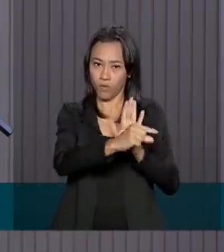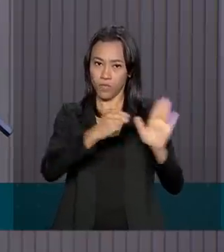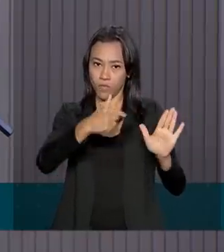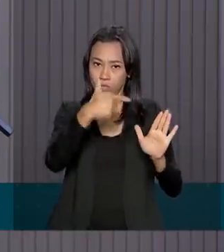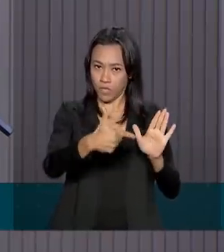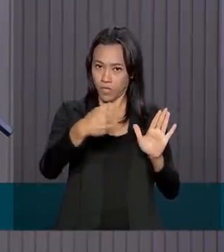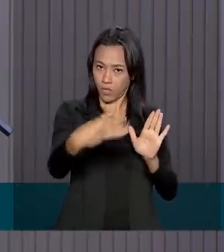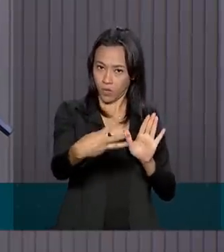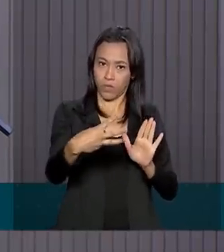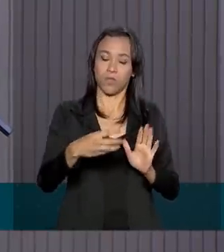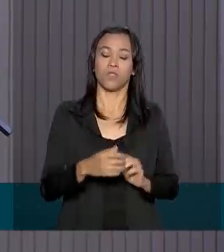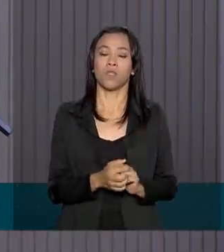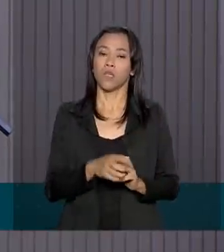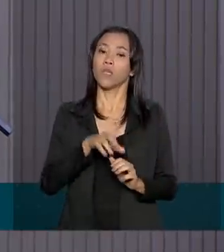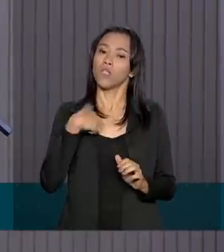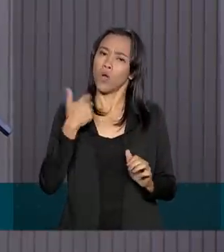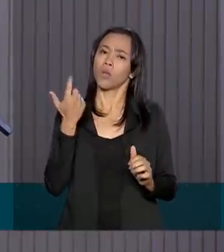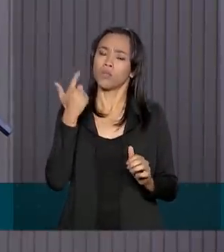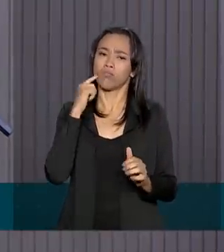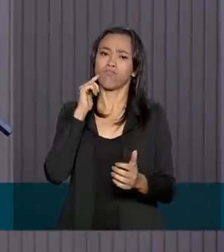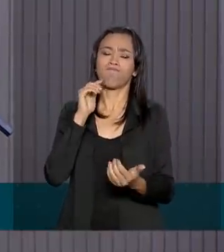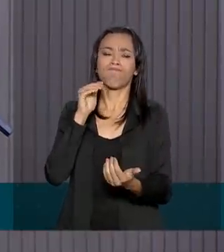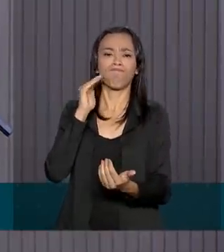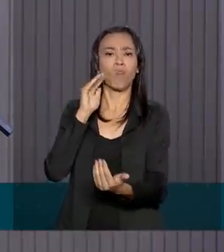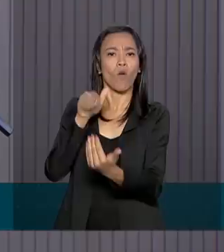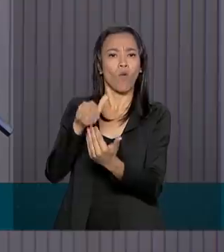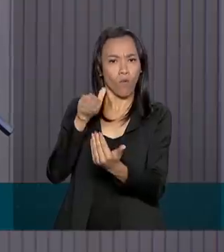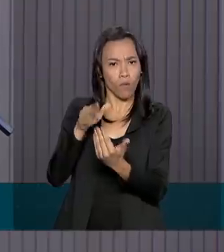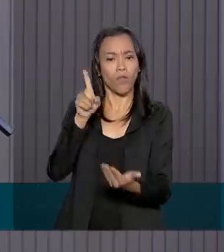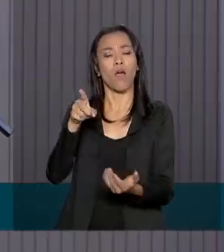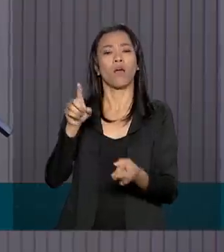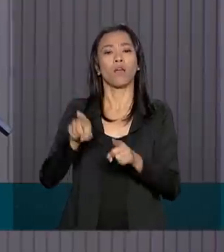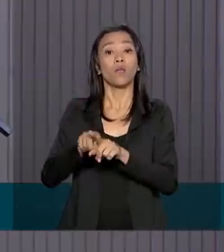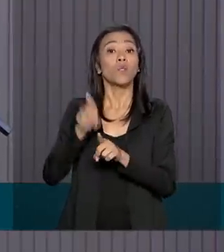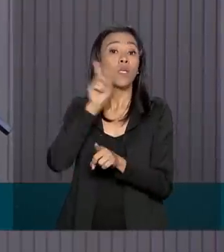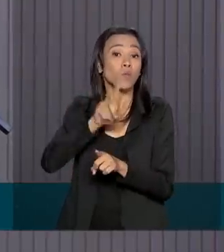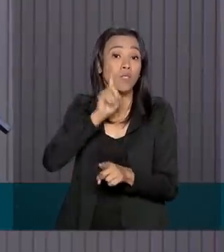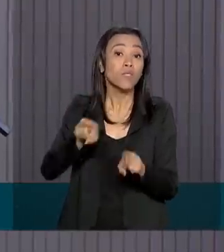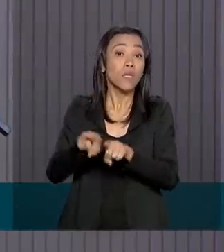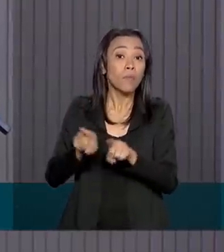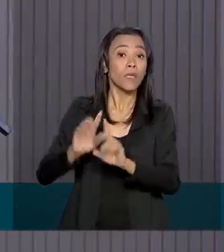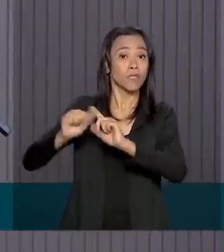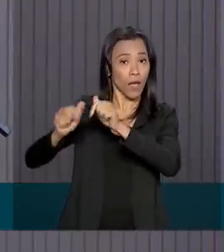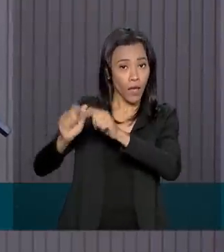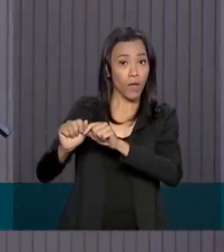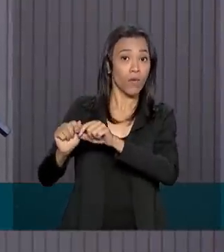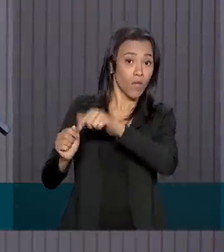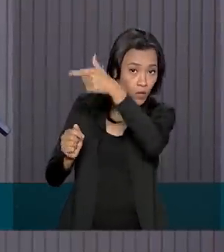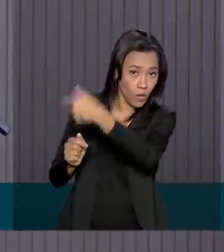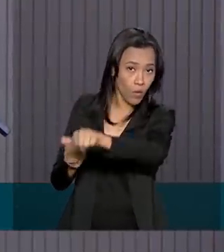por coincidência, passamos a votar junto com os Estados Unidos e com Israel, além de outros países.